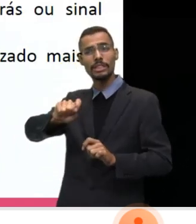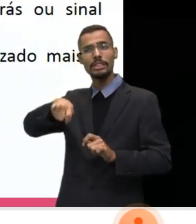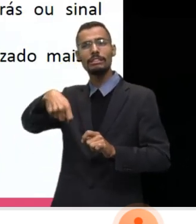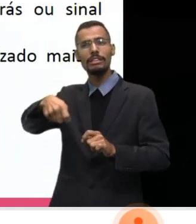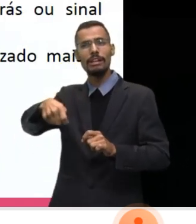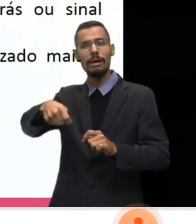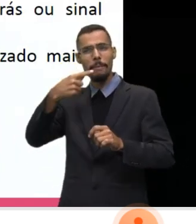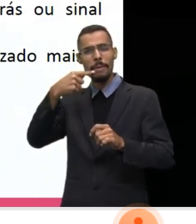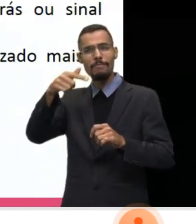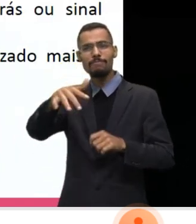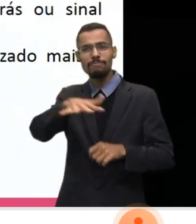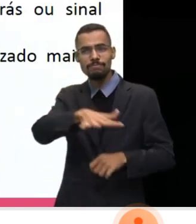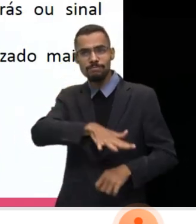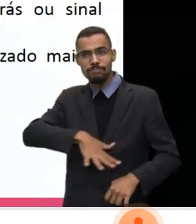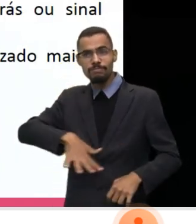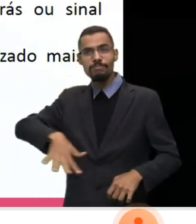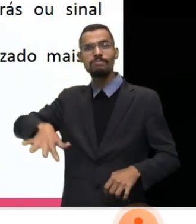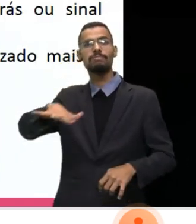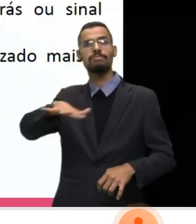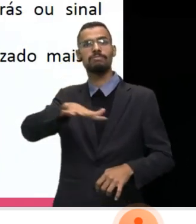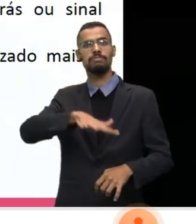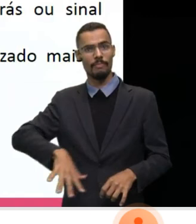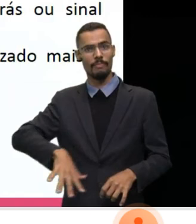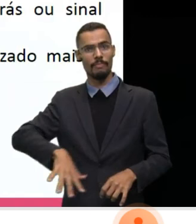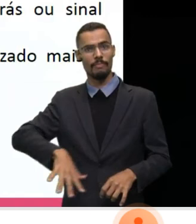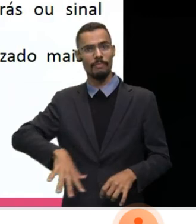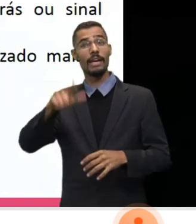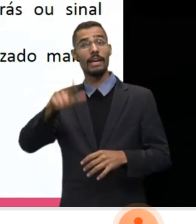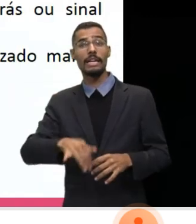linha temporal, ou seja, quando a gente